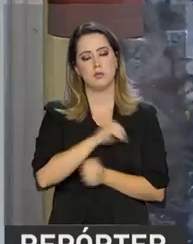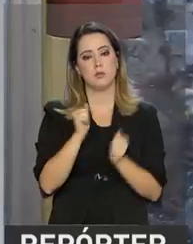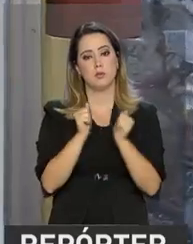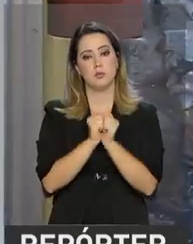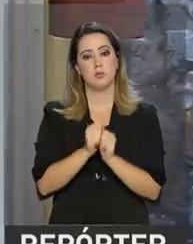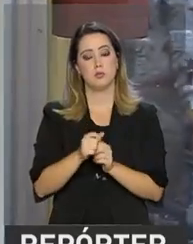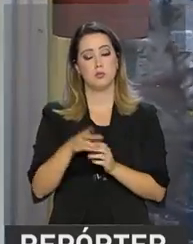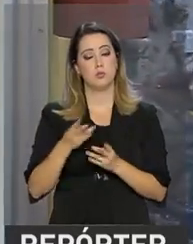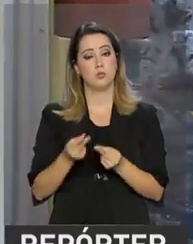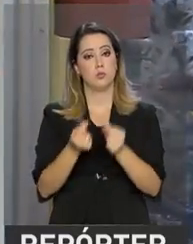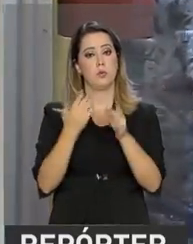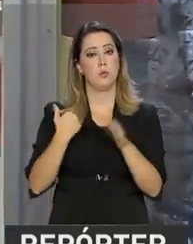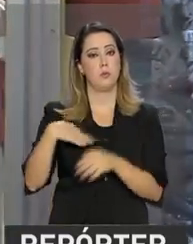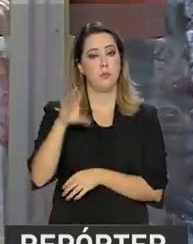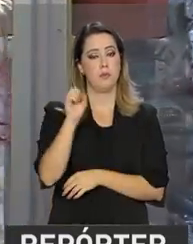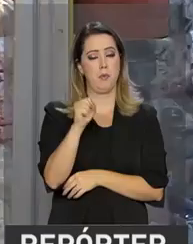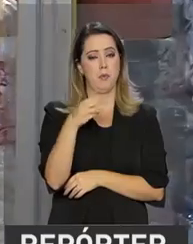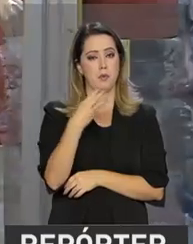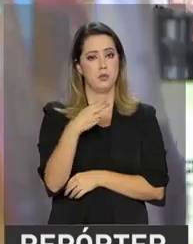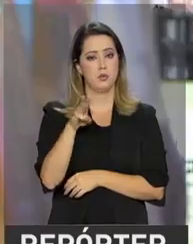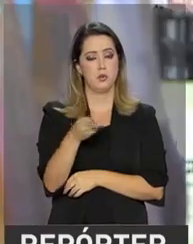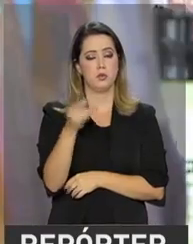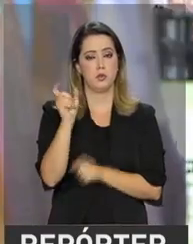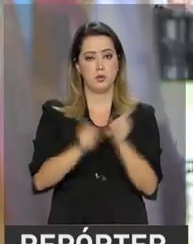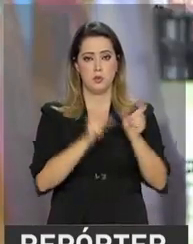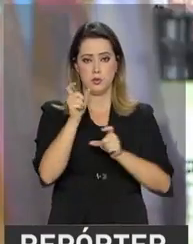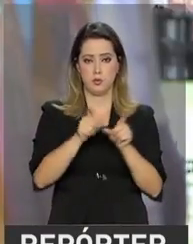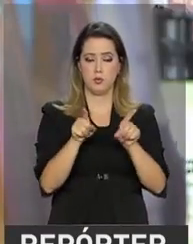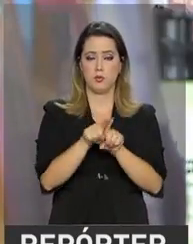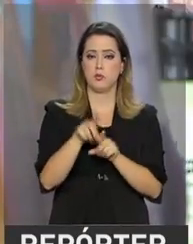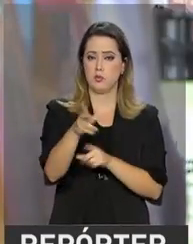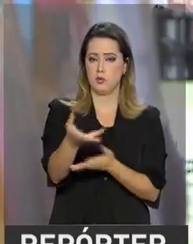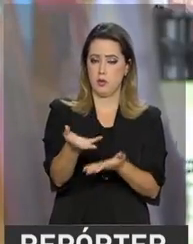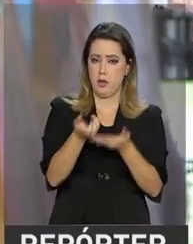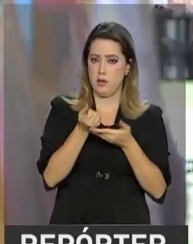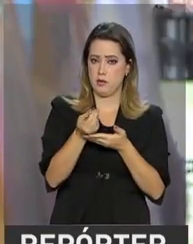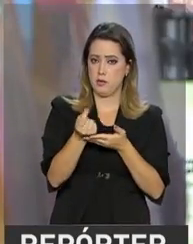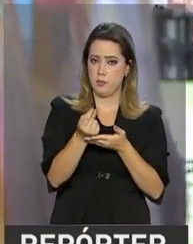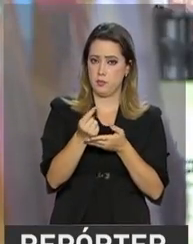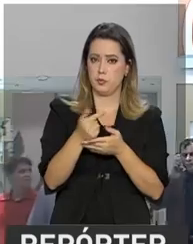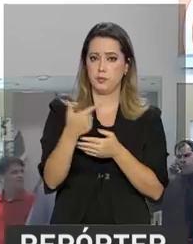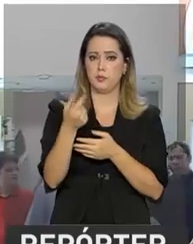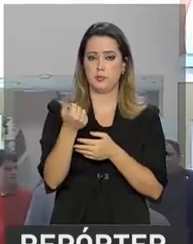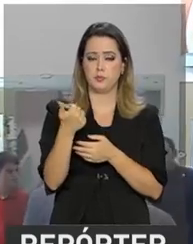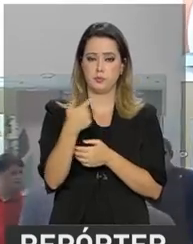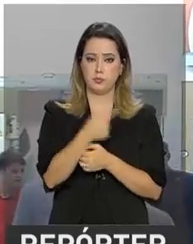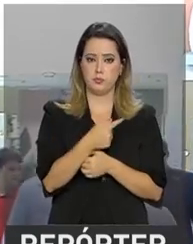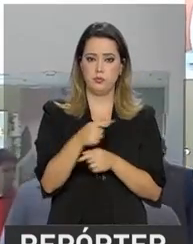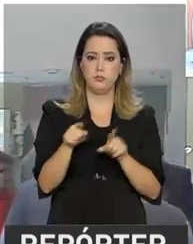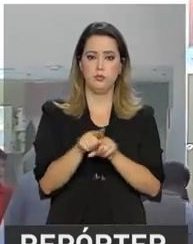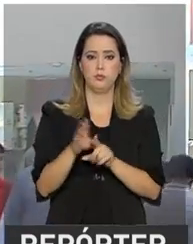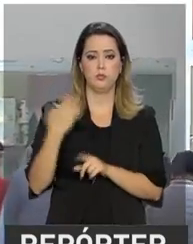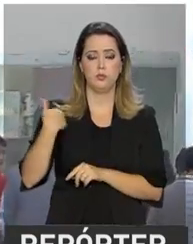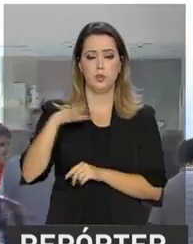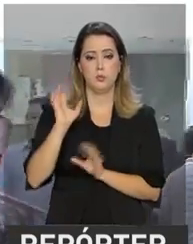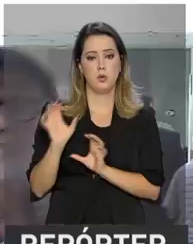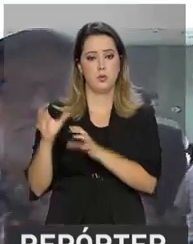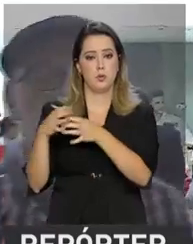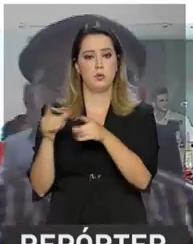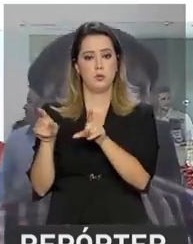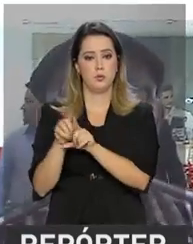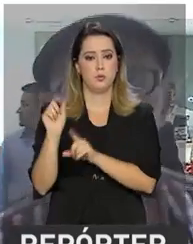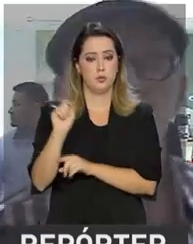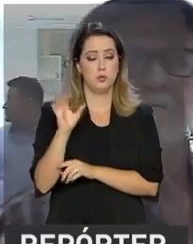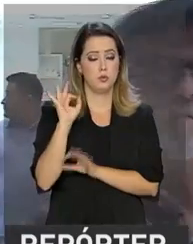mas 83 milhões de brasileiros recebem esse benefício em 2017 ea maioria já tem